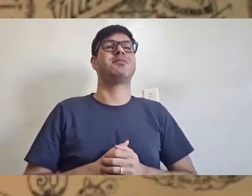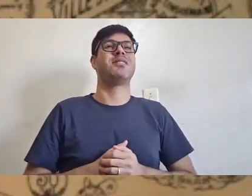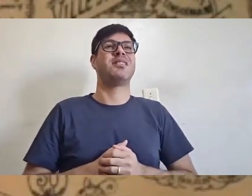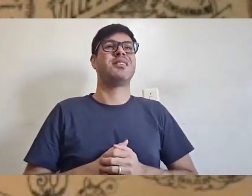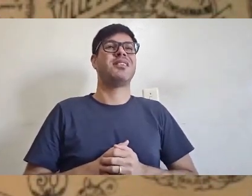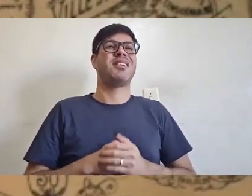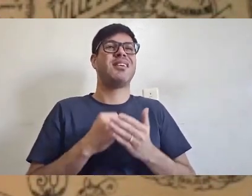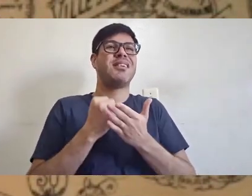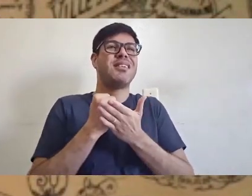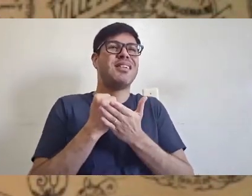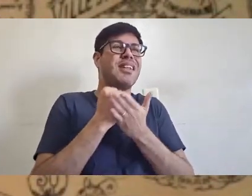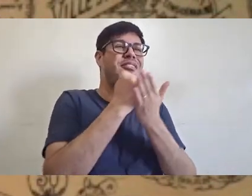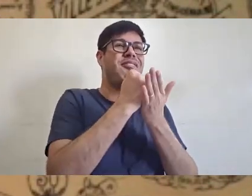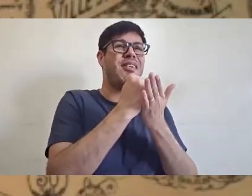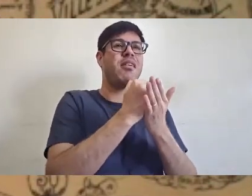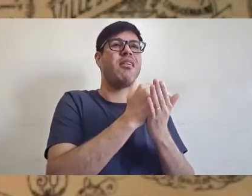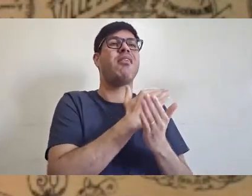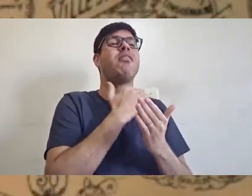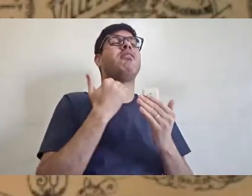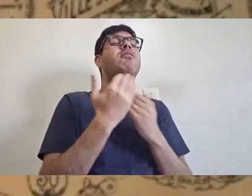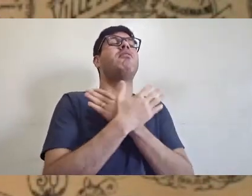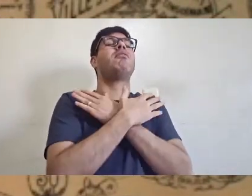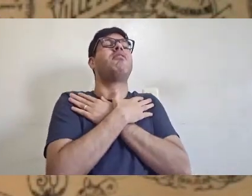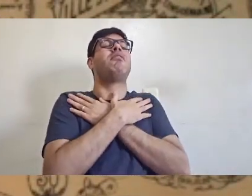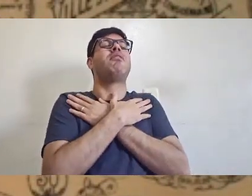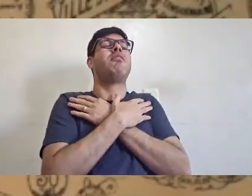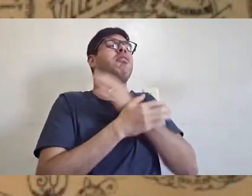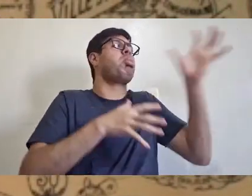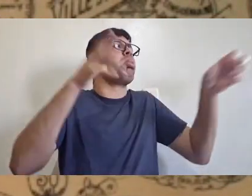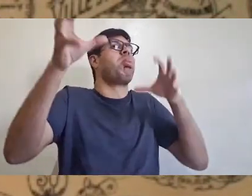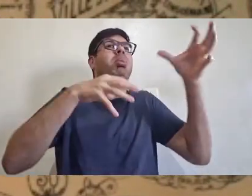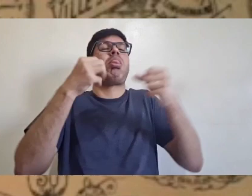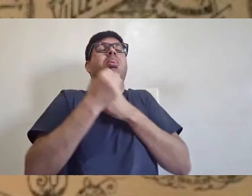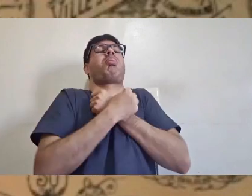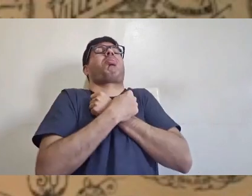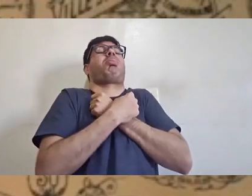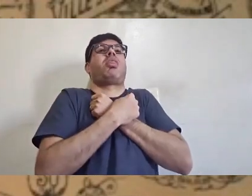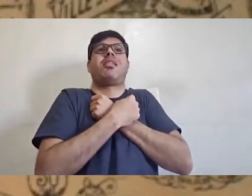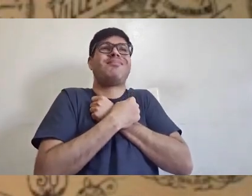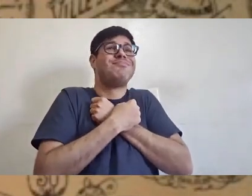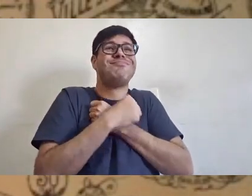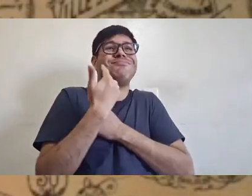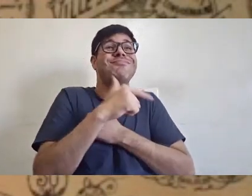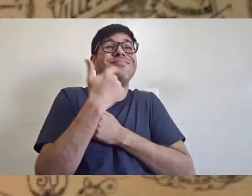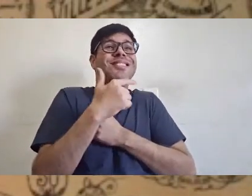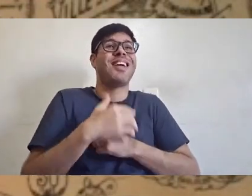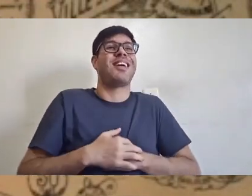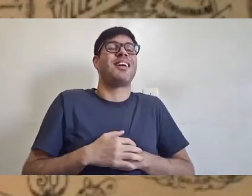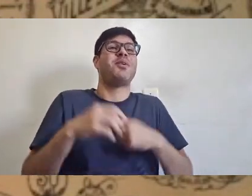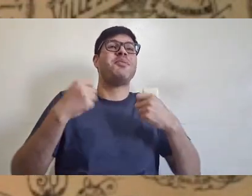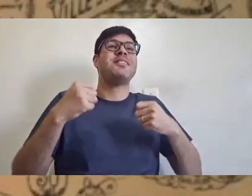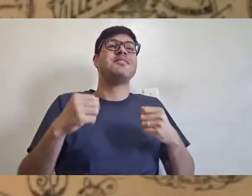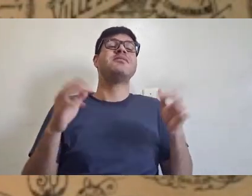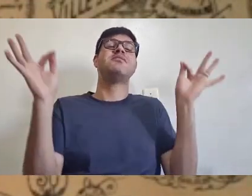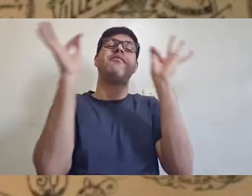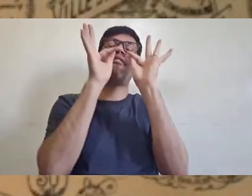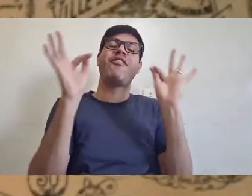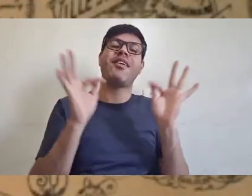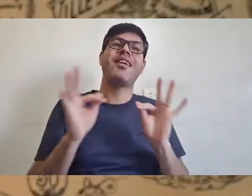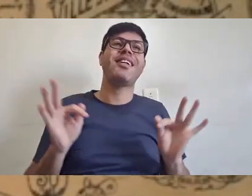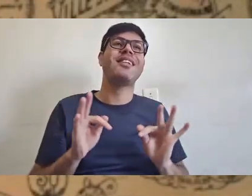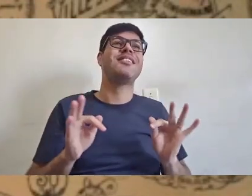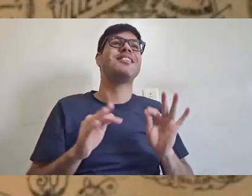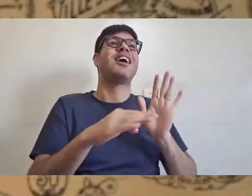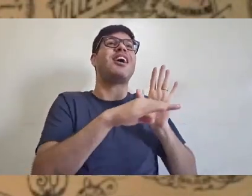aqui de passagem, né? Não vamos levar nada daqui. Então, vamos batalhar no sentido de